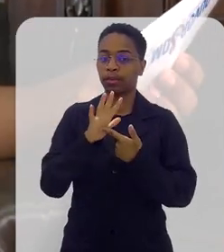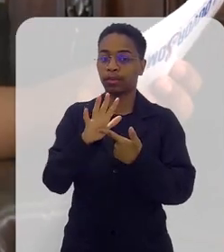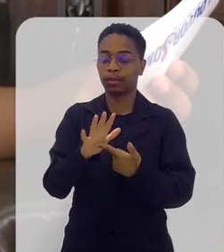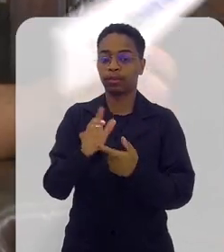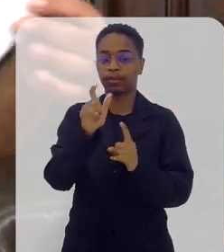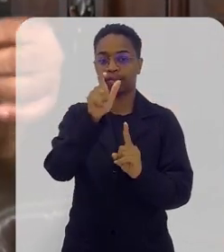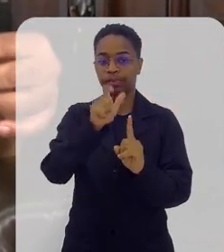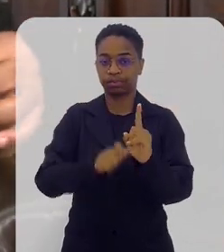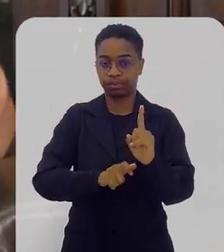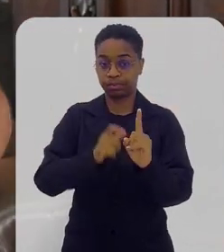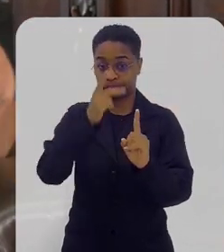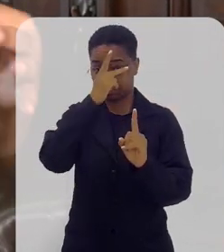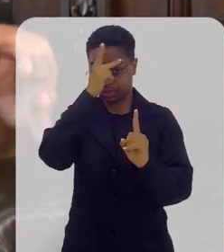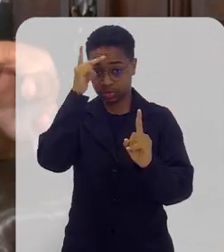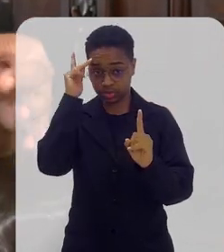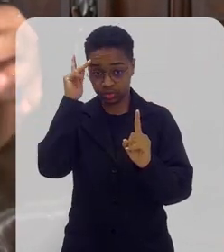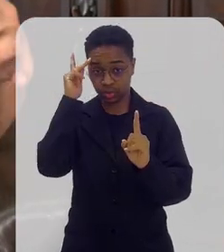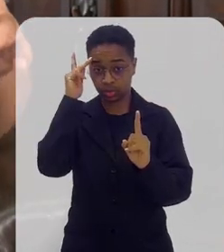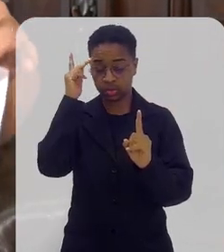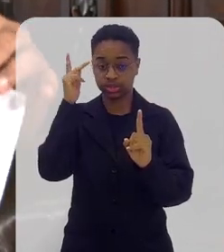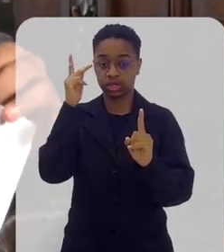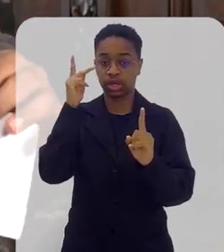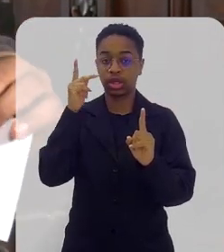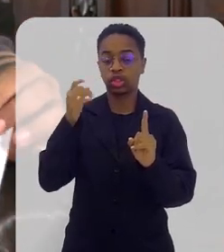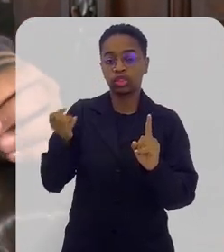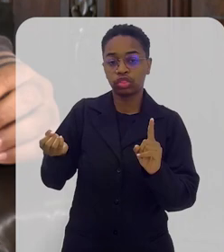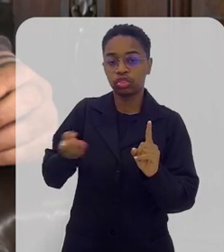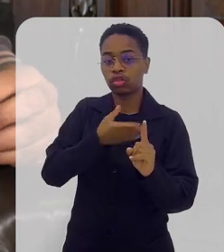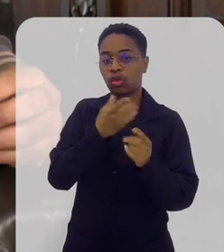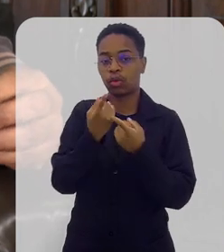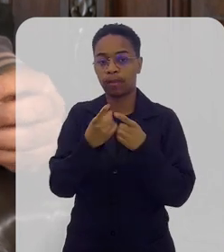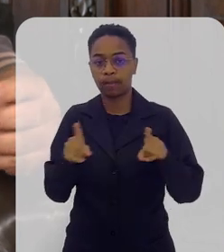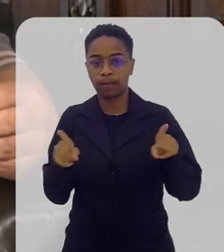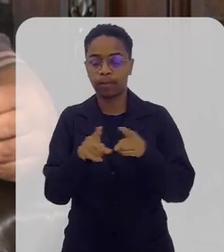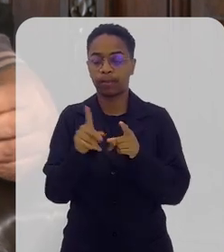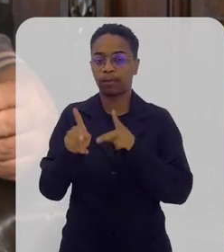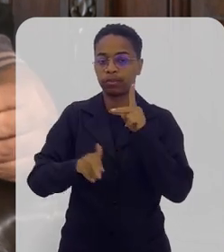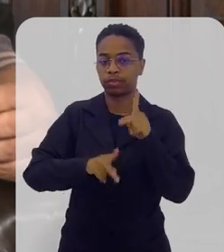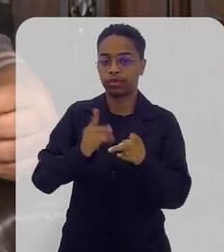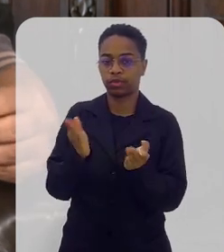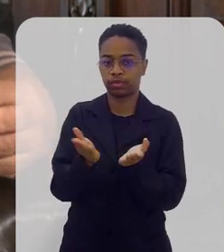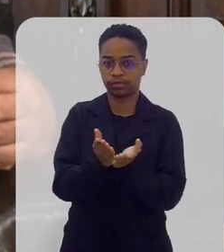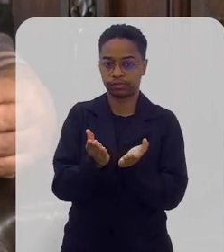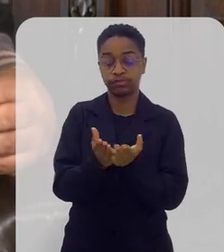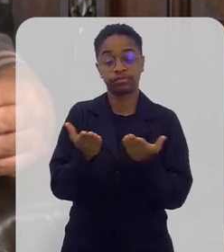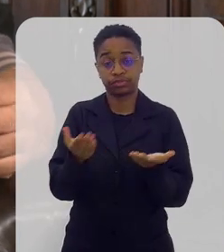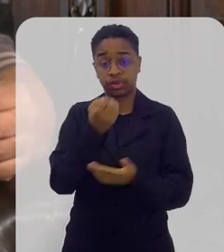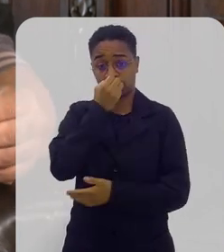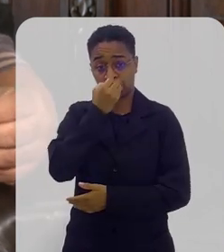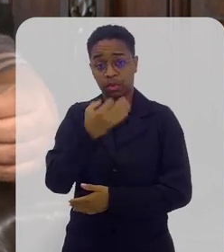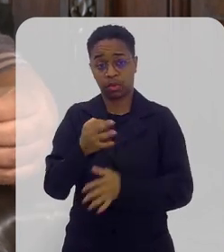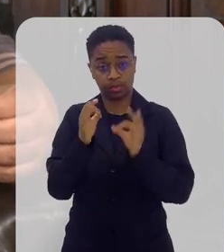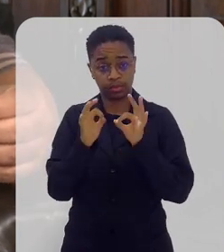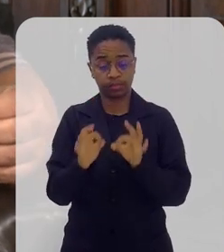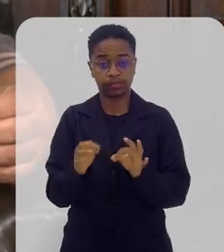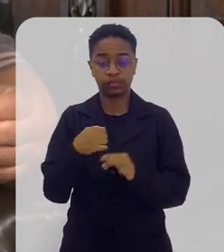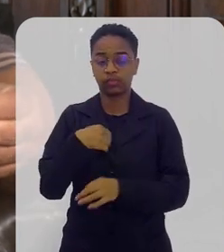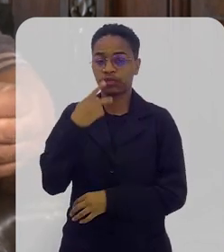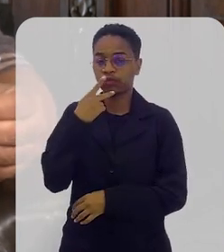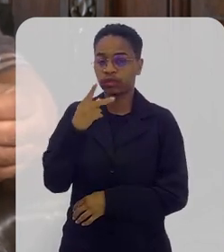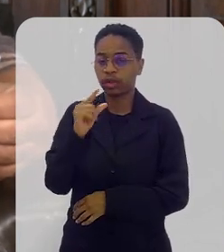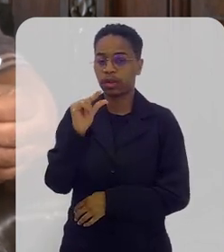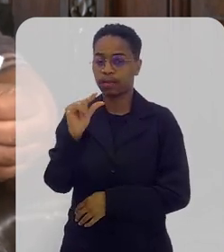aquele quadro onde as pessoas estão despontando para a música popular evangélica. E isto é muito bom. Deixa eu falar um pouquinho